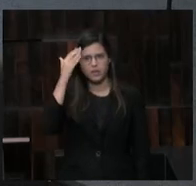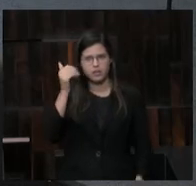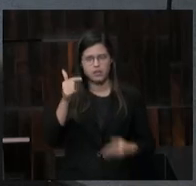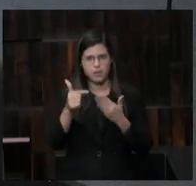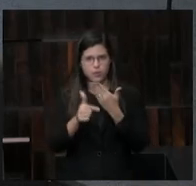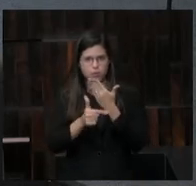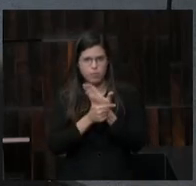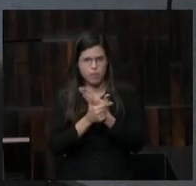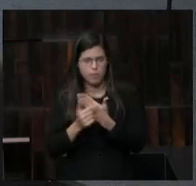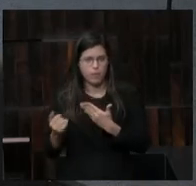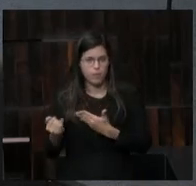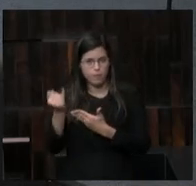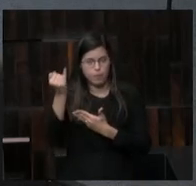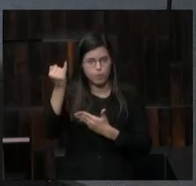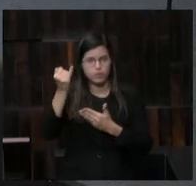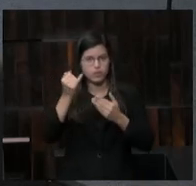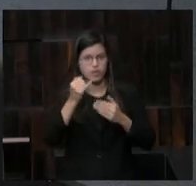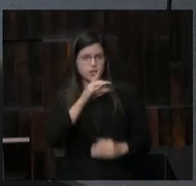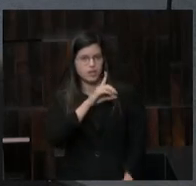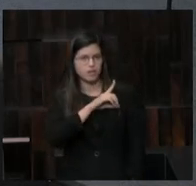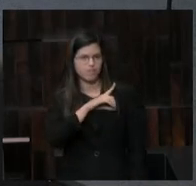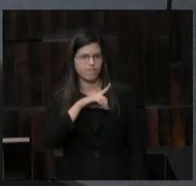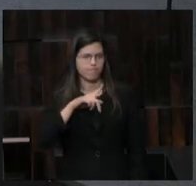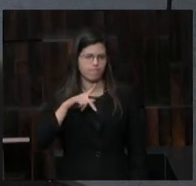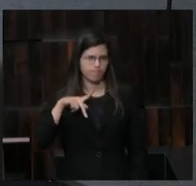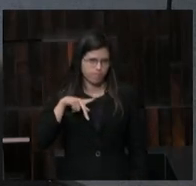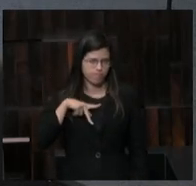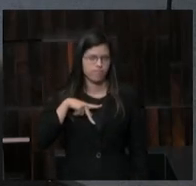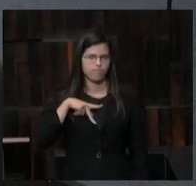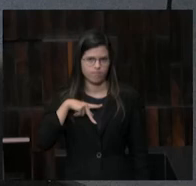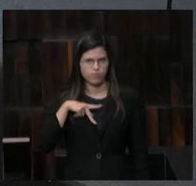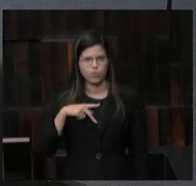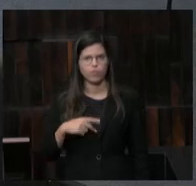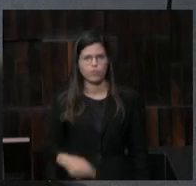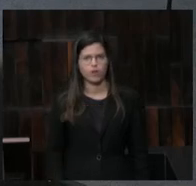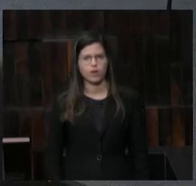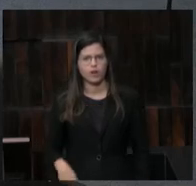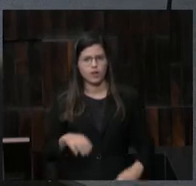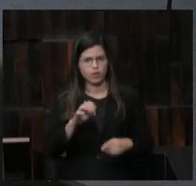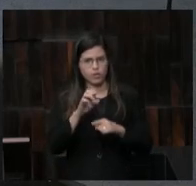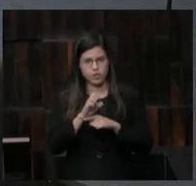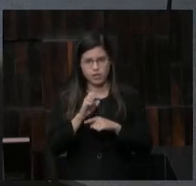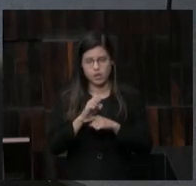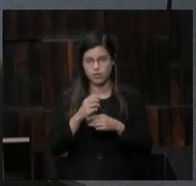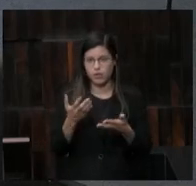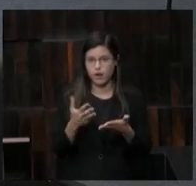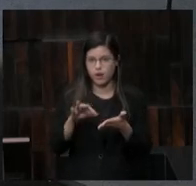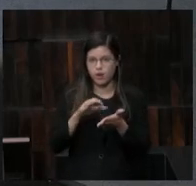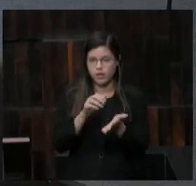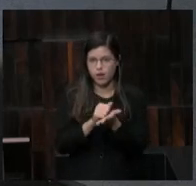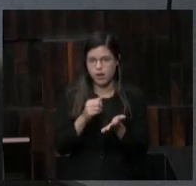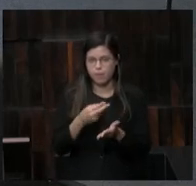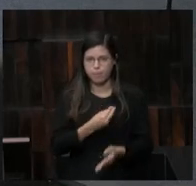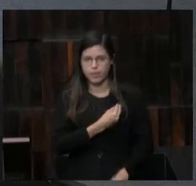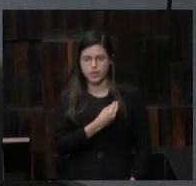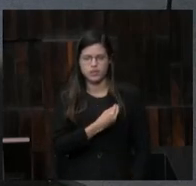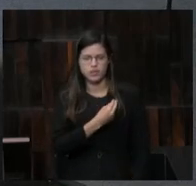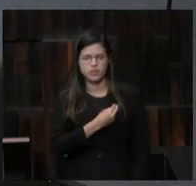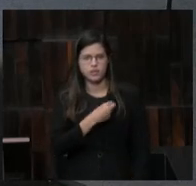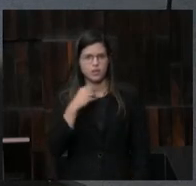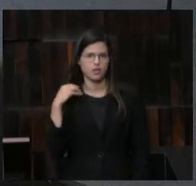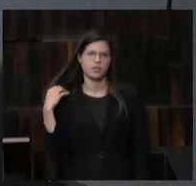da importância das defensorias, né, públicas no Estado. Eu quero registrar aqui a presença do